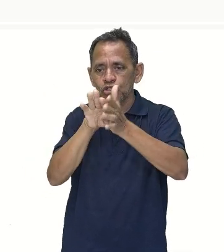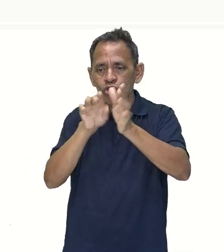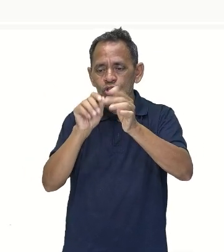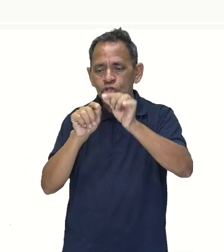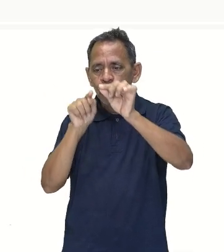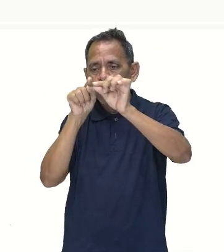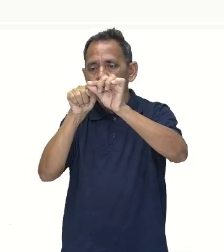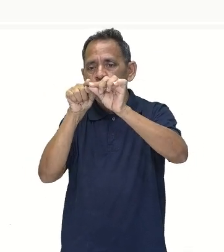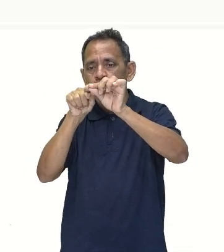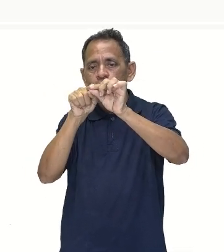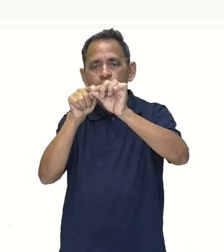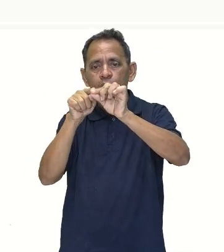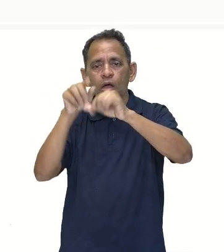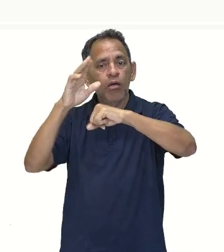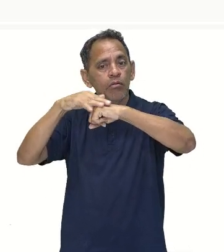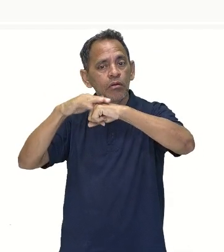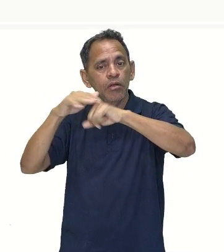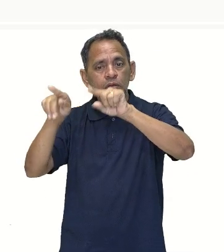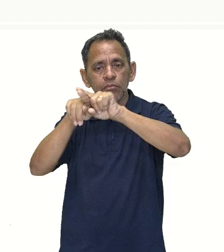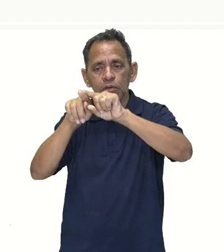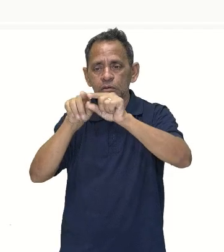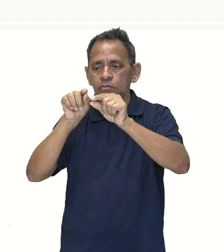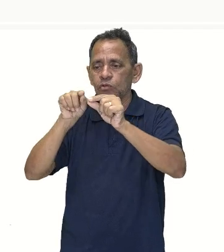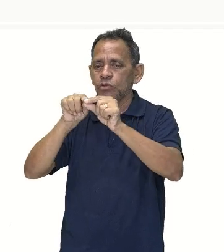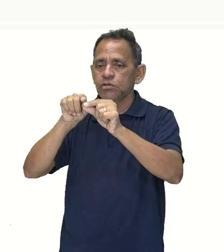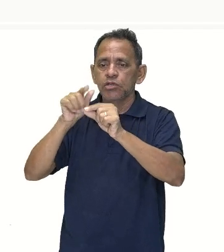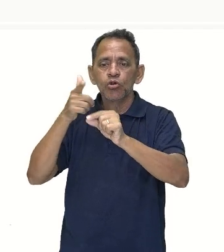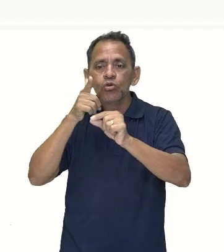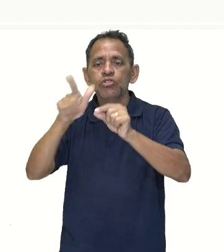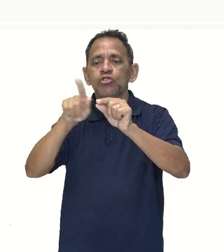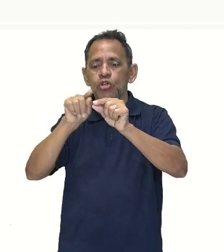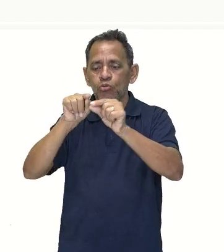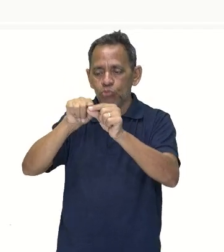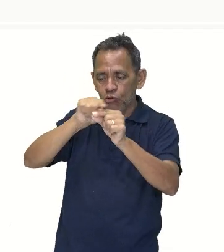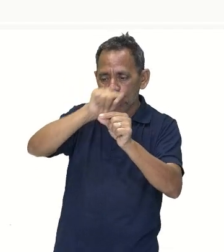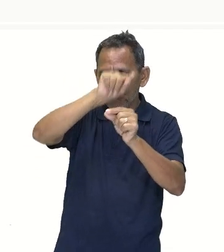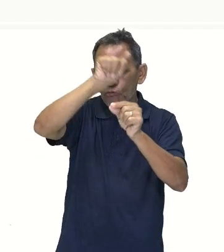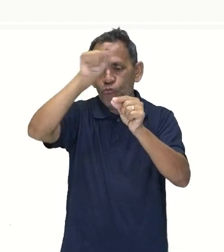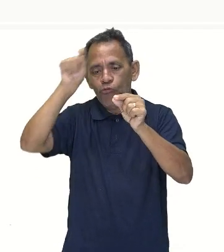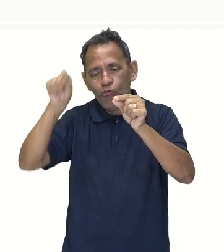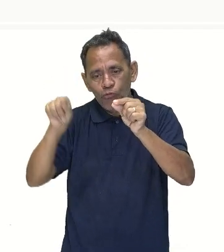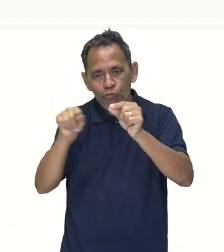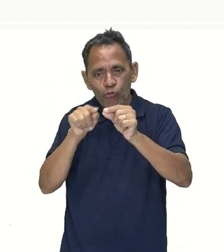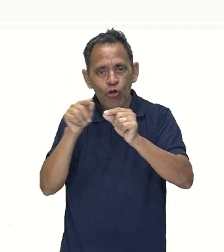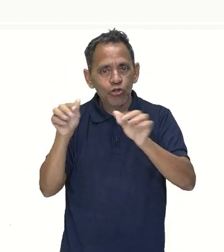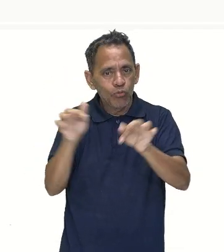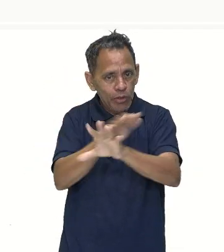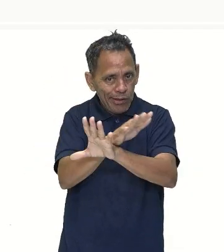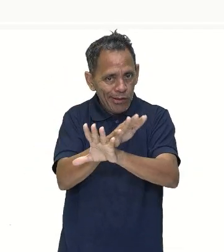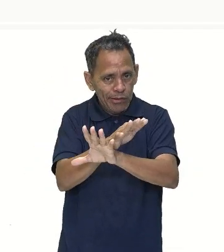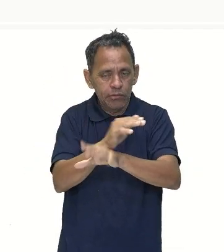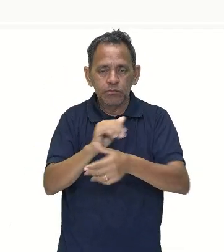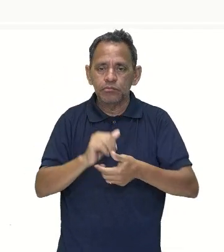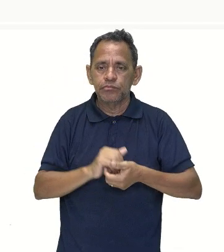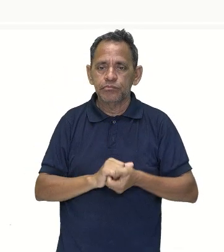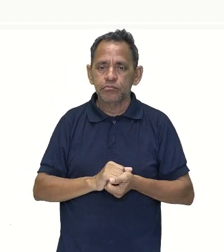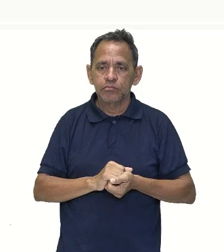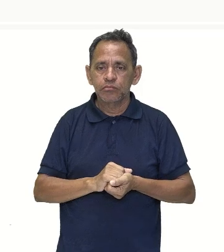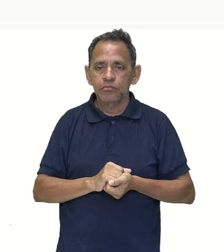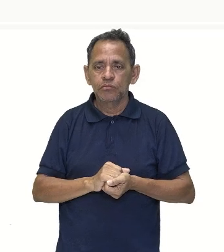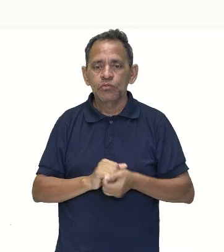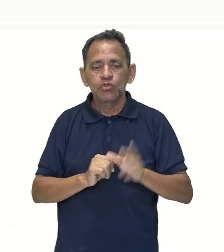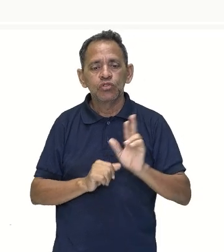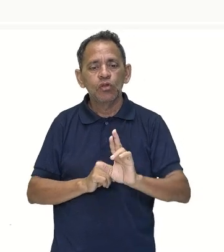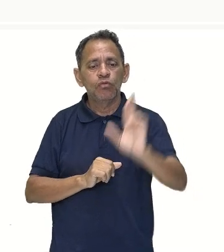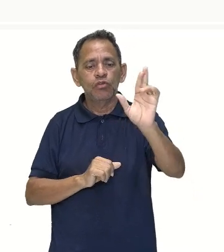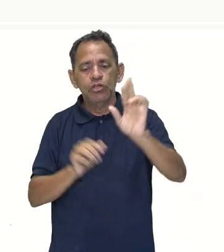ponto aqui. Pronto, você deu uma volta completa. Essa volta completa que ele está se referindo aí é o